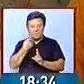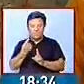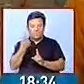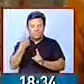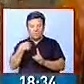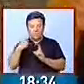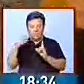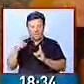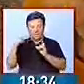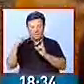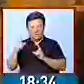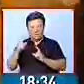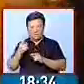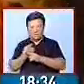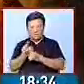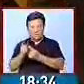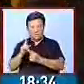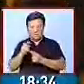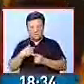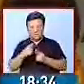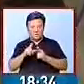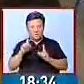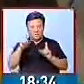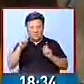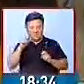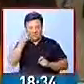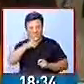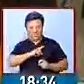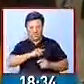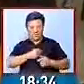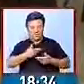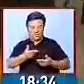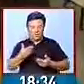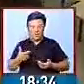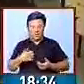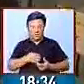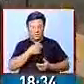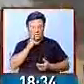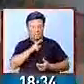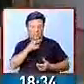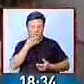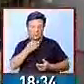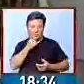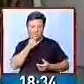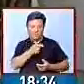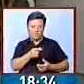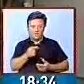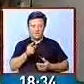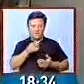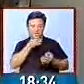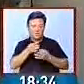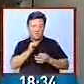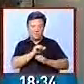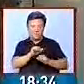um retrato de alguma coisa, mas é um retrato de si mesmo, não é? Hoje sente-se isso nos jovens, sobretudo, não é? E o diálogo deles